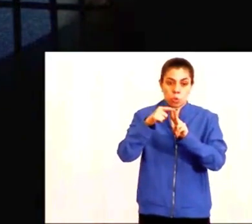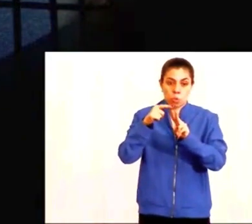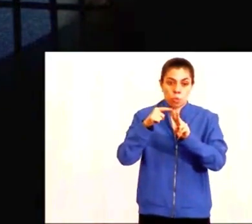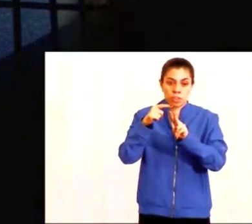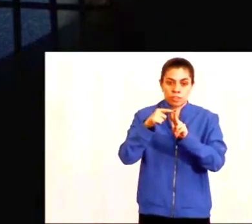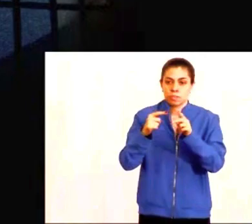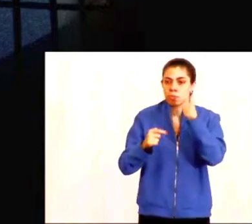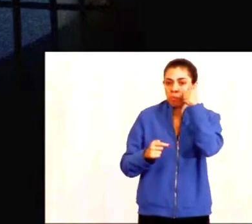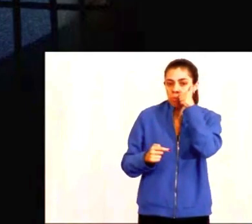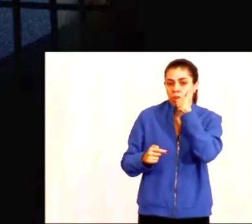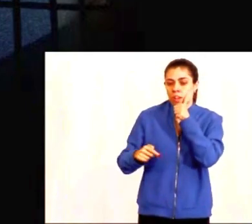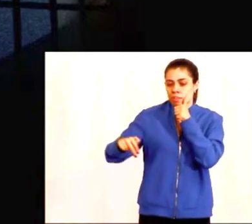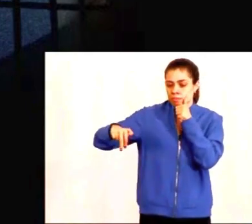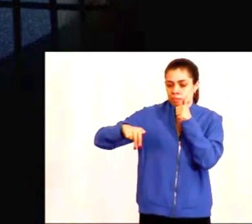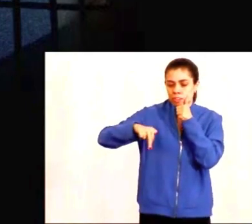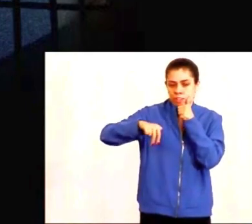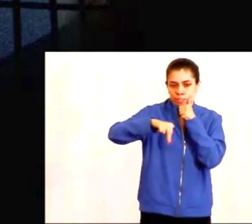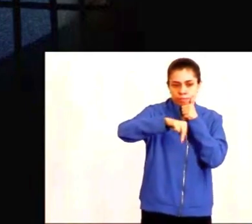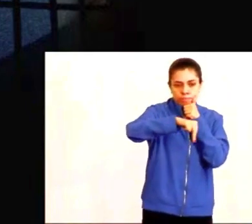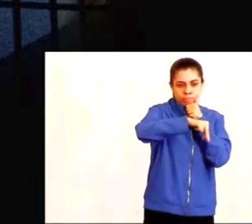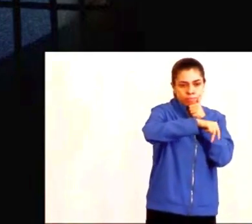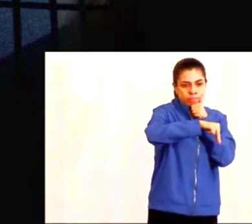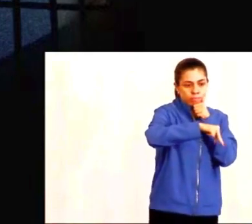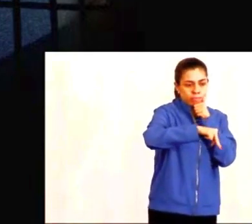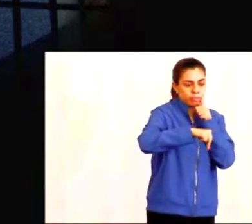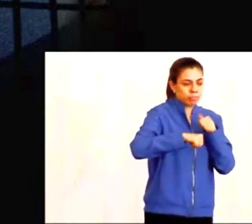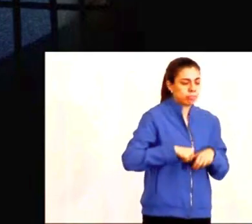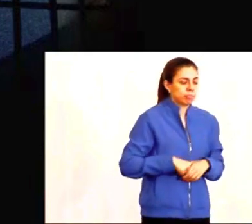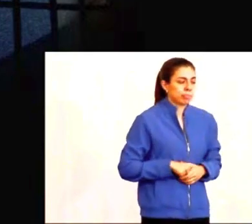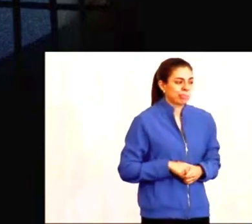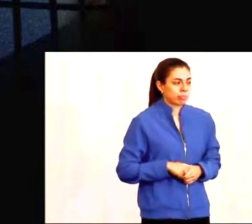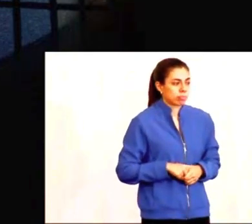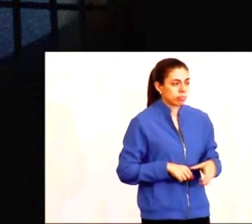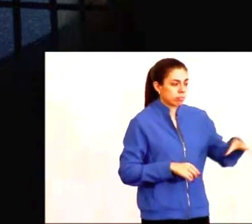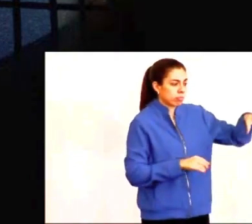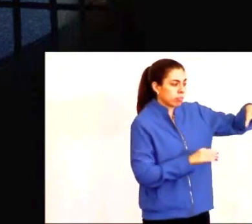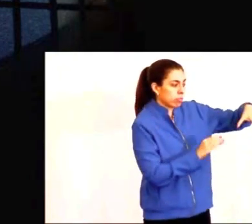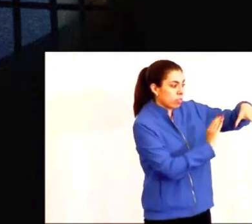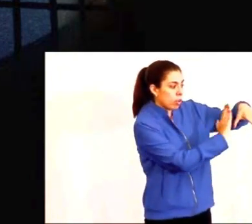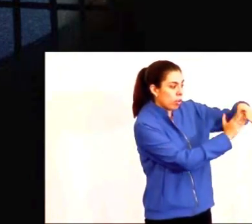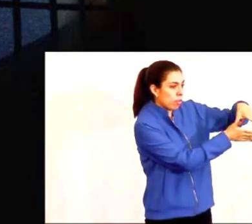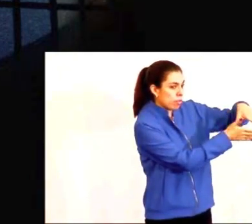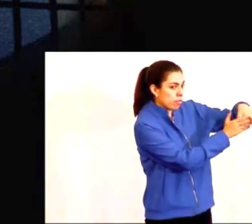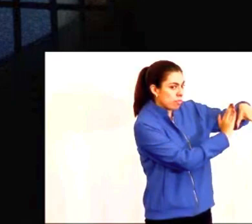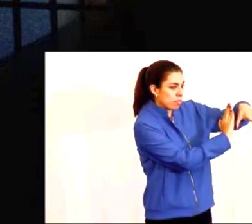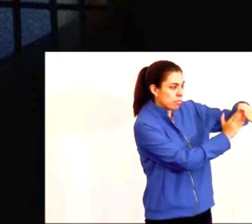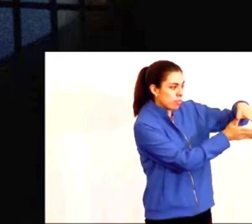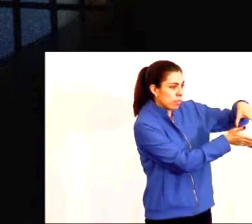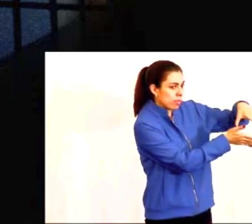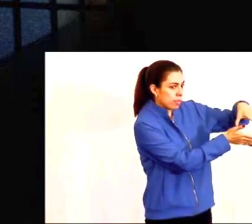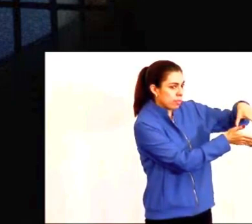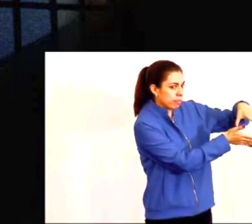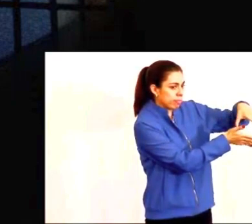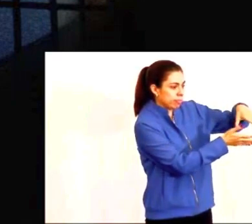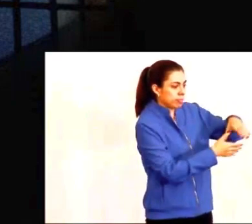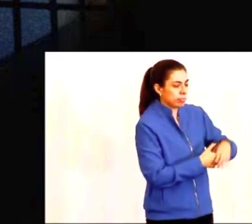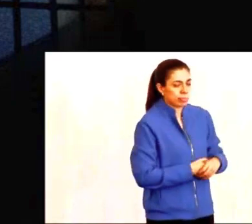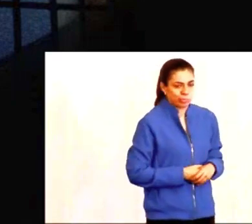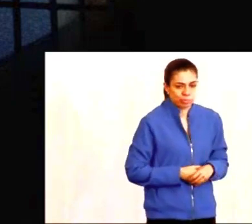o sepulcro. Bom, em Marcos 16 está escrito que elas tinham preparado bálsamo para